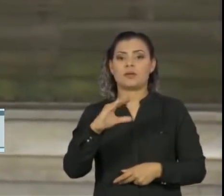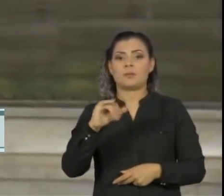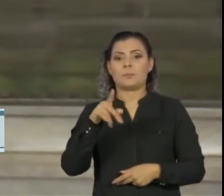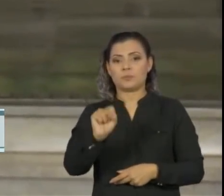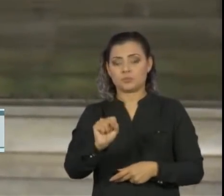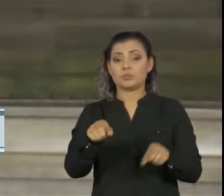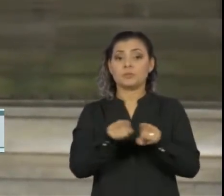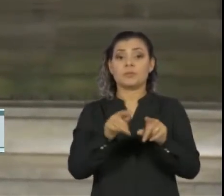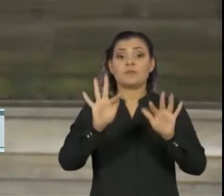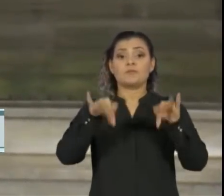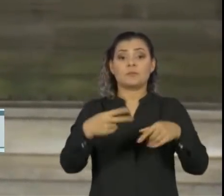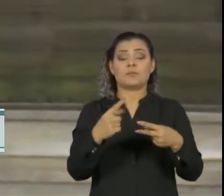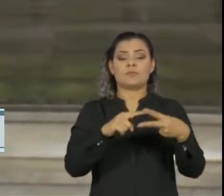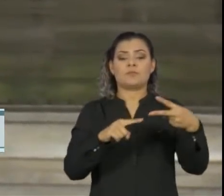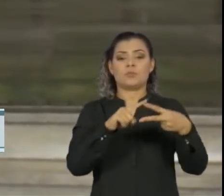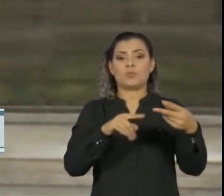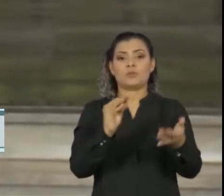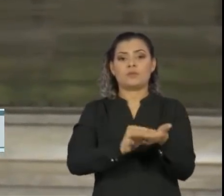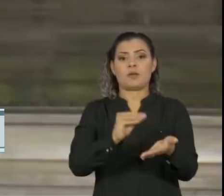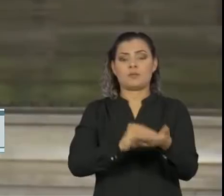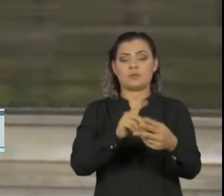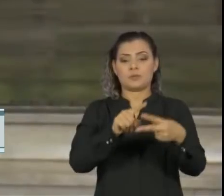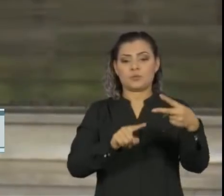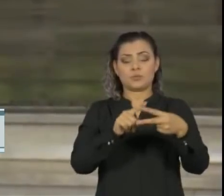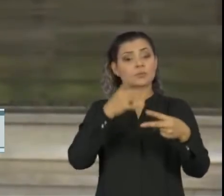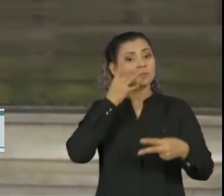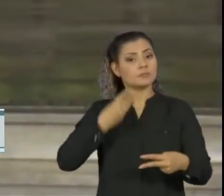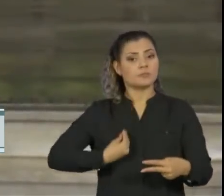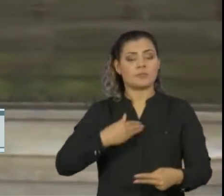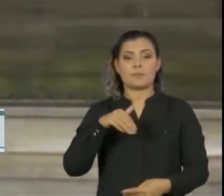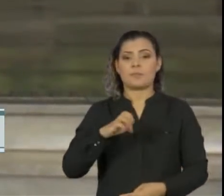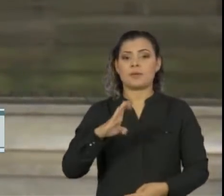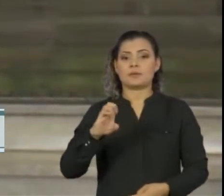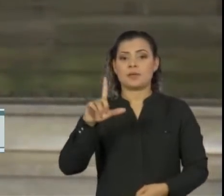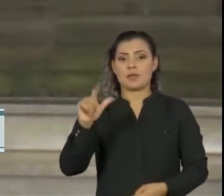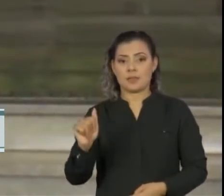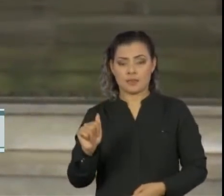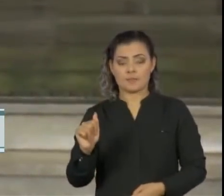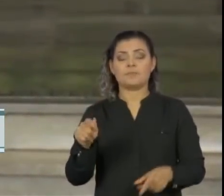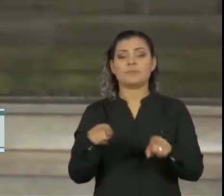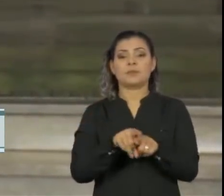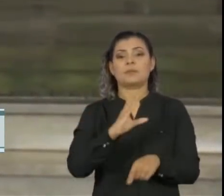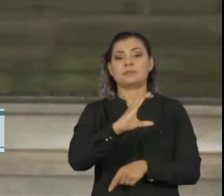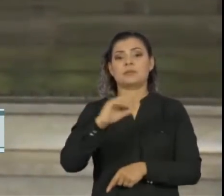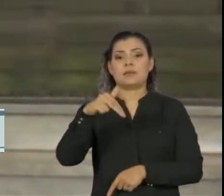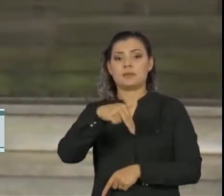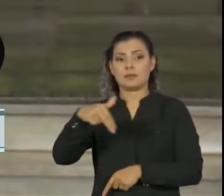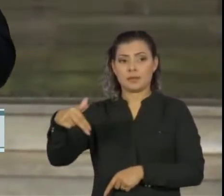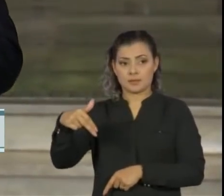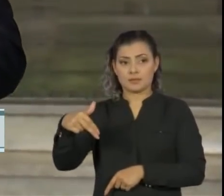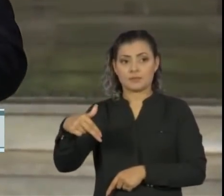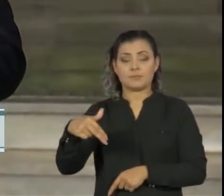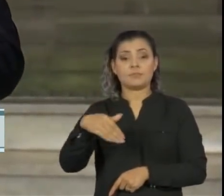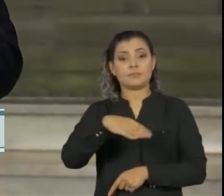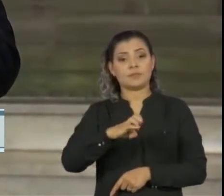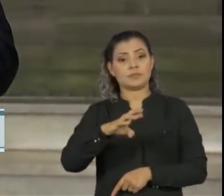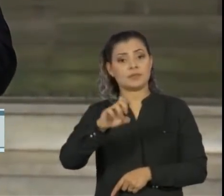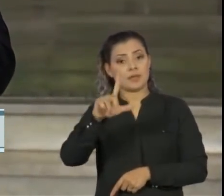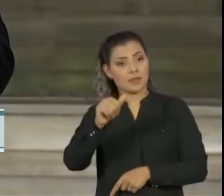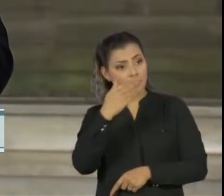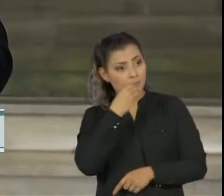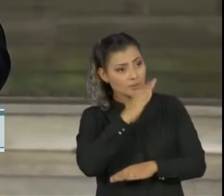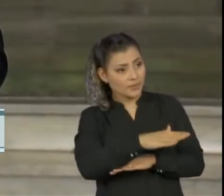de finalizar a nossa coletiva, agora presencialmente com Marcela Raal, da CNN. Marcela, boa